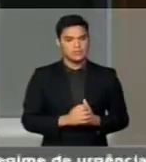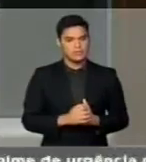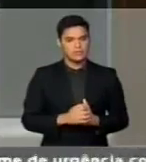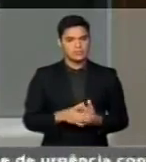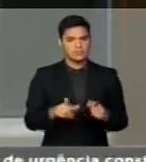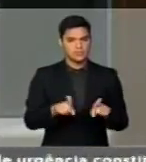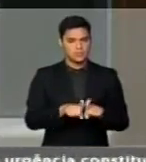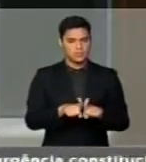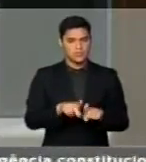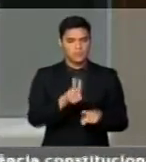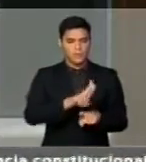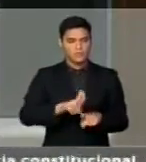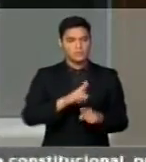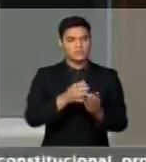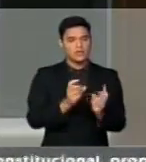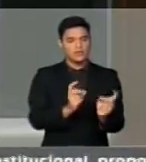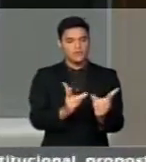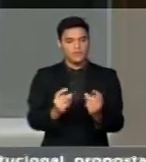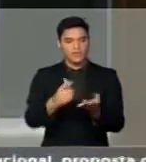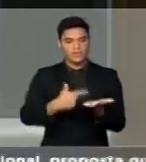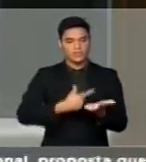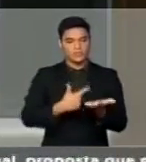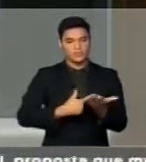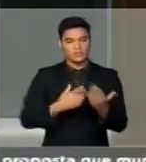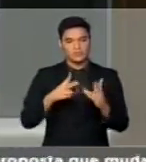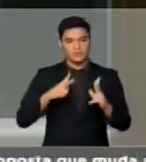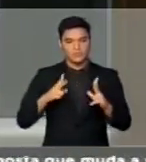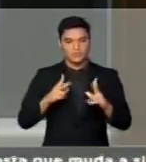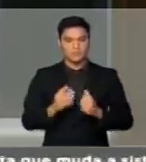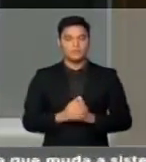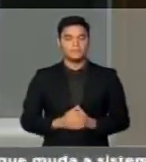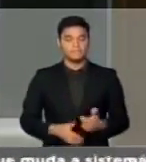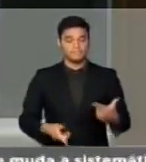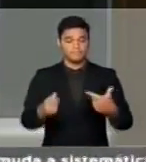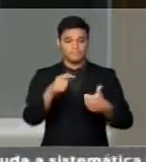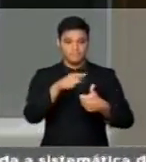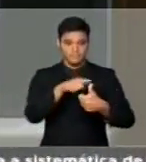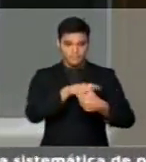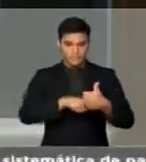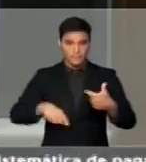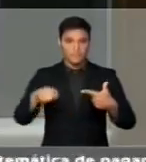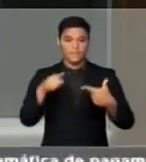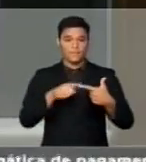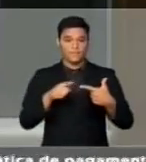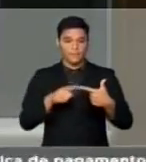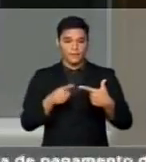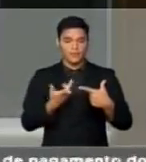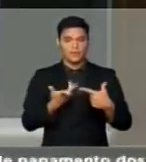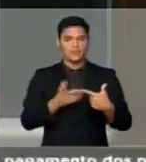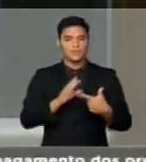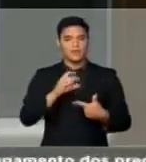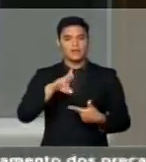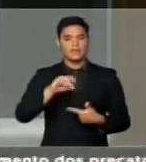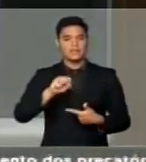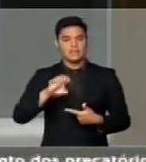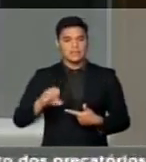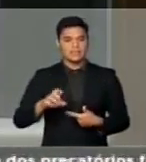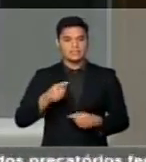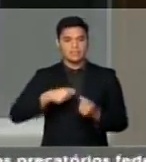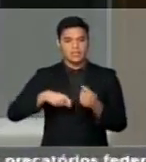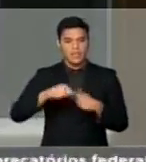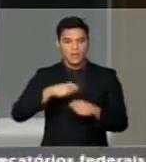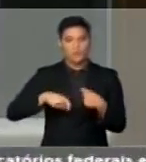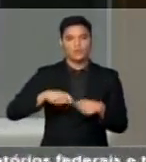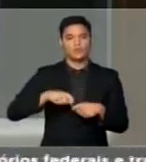da venda de apostilas. Nosso segundo pronunciamento, senhor presidente, é sobre a crise econômica e fiscal e o